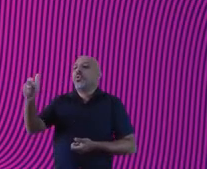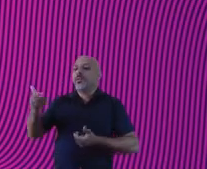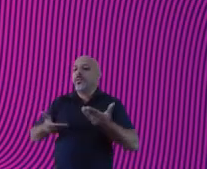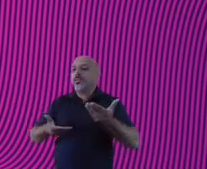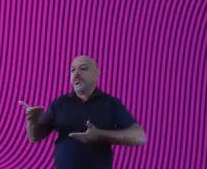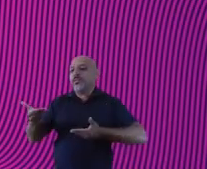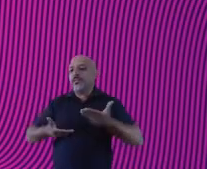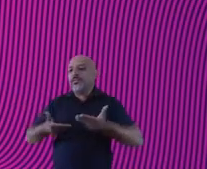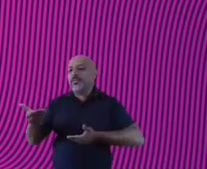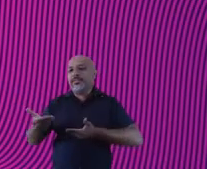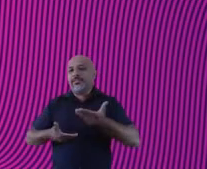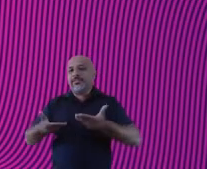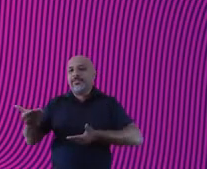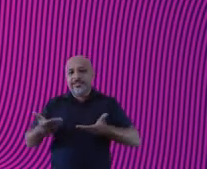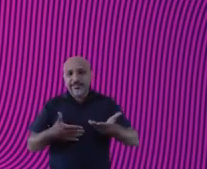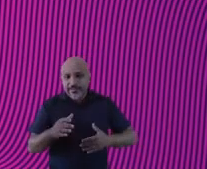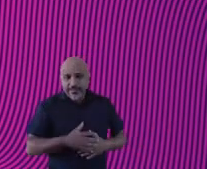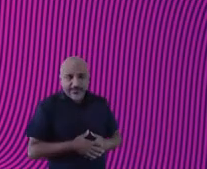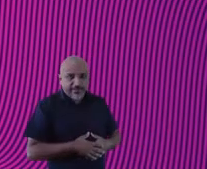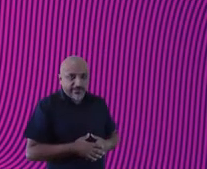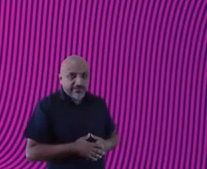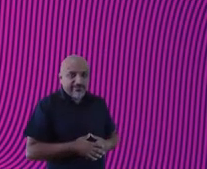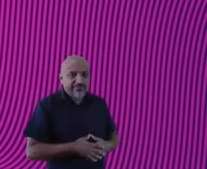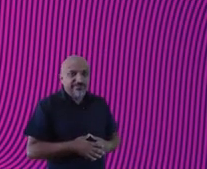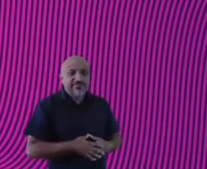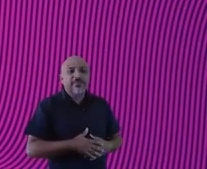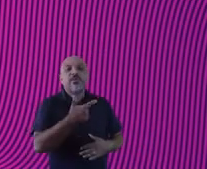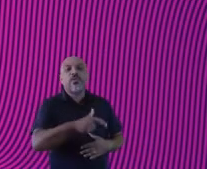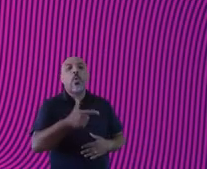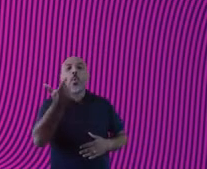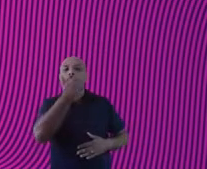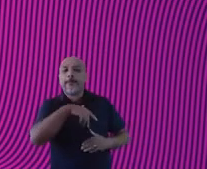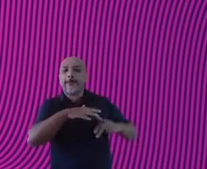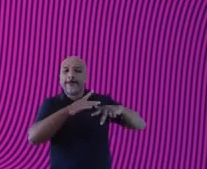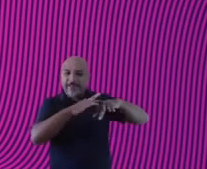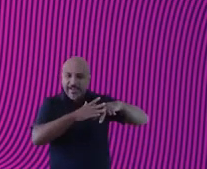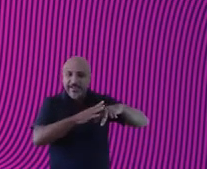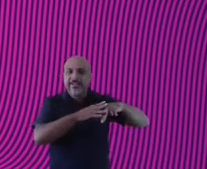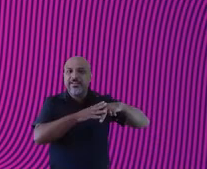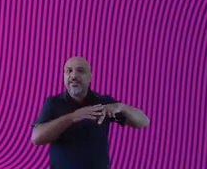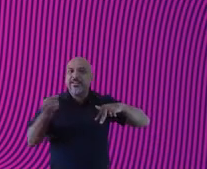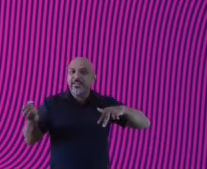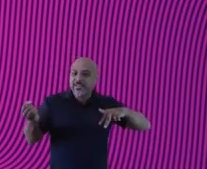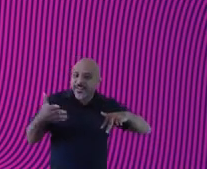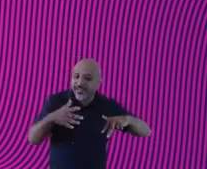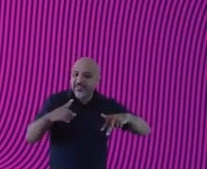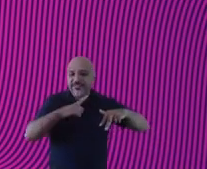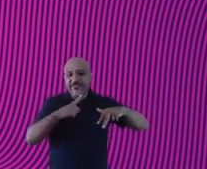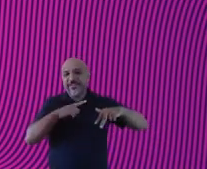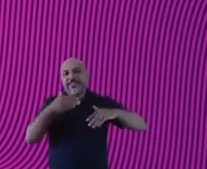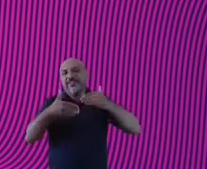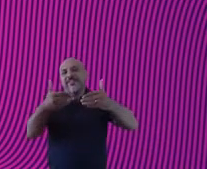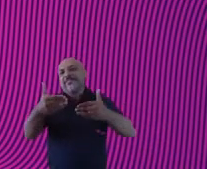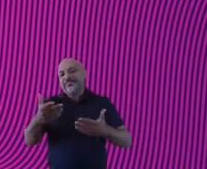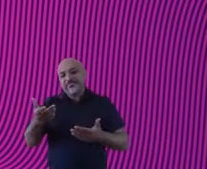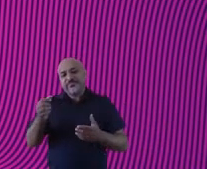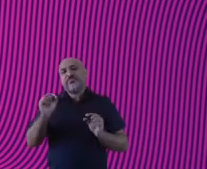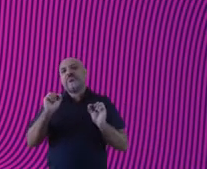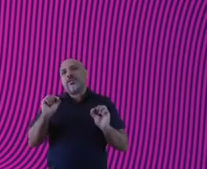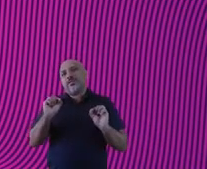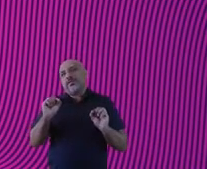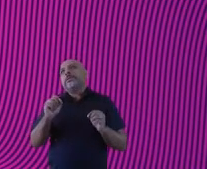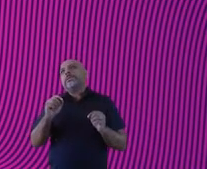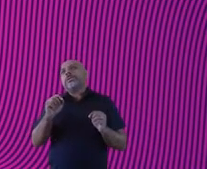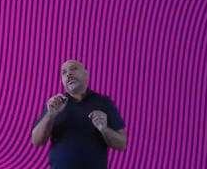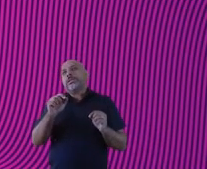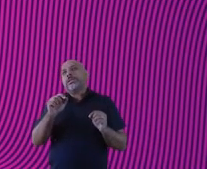com a necessidade. Esse é um paciente que a gente, inclusive, mais recentemente, teve uma situação em que ele, eu